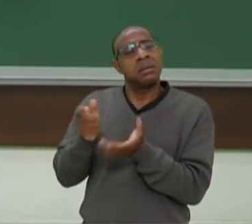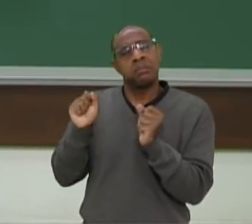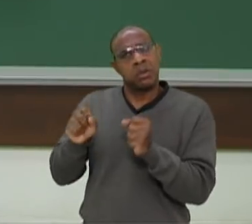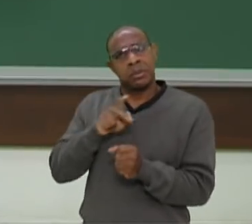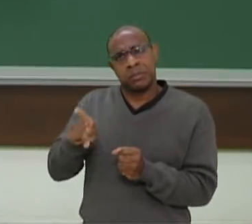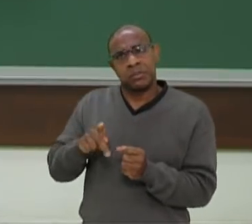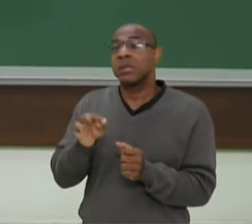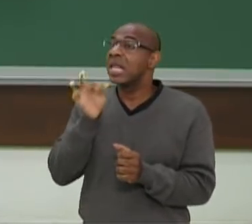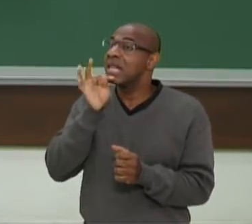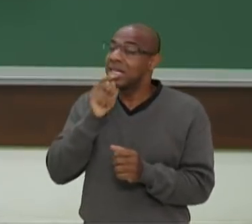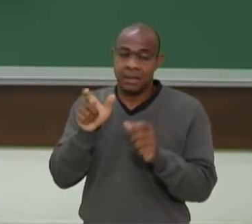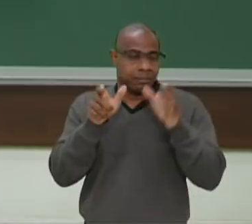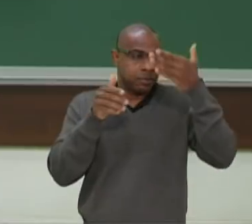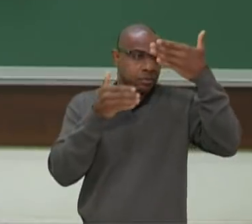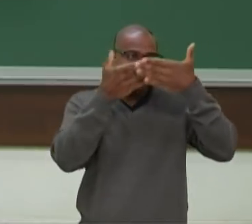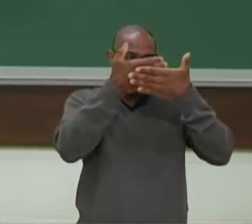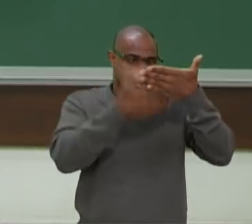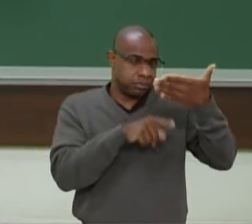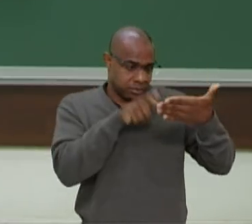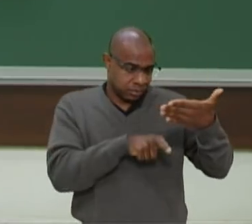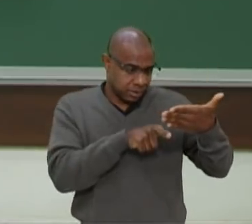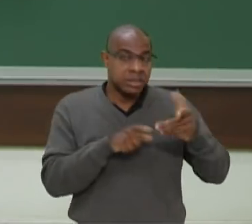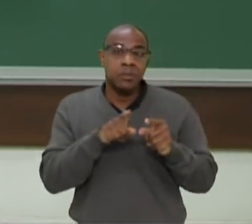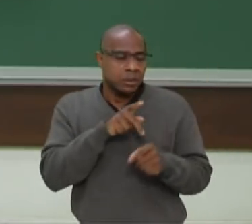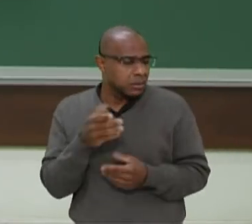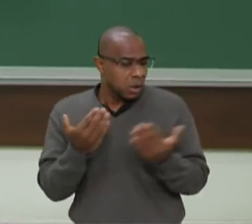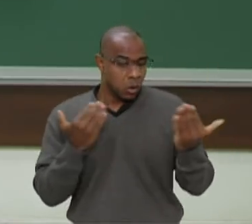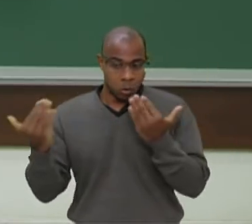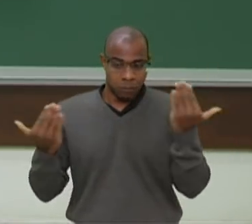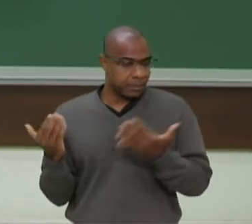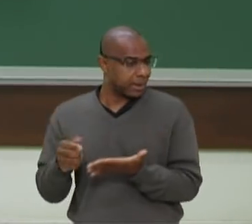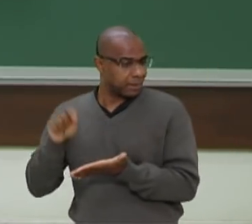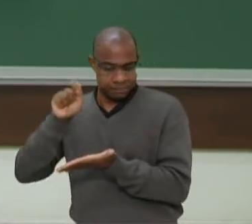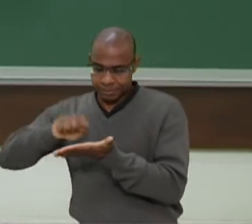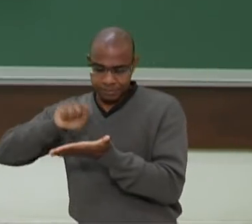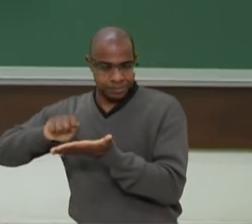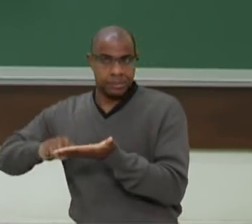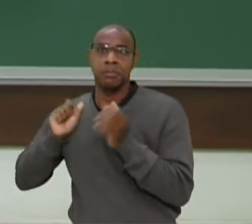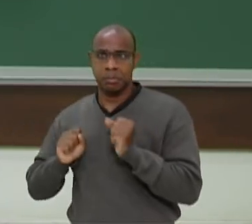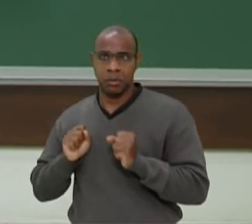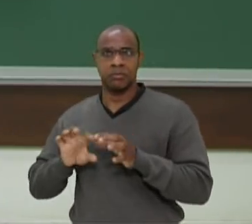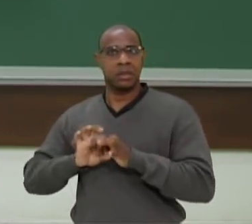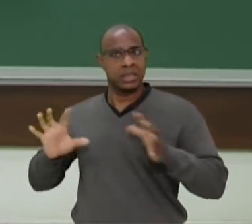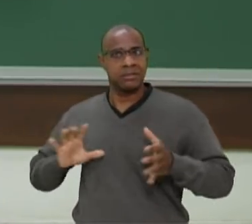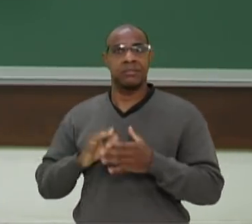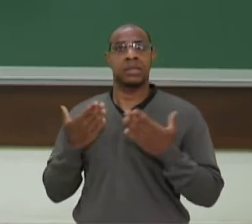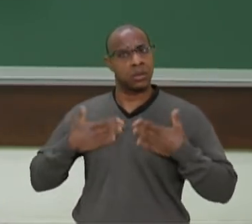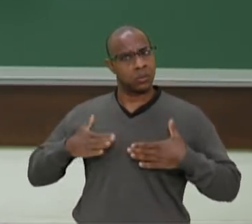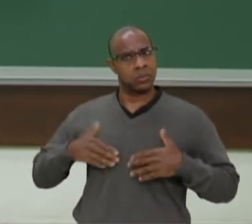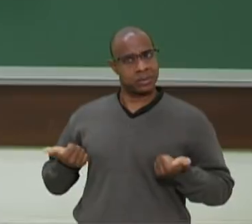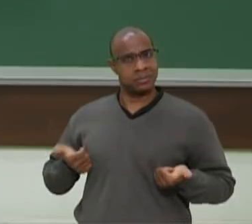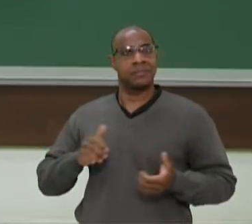deixar o seu texto no seu caderno também, para você fazer uma comparação. Tranquilo?